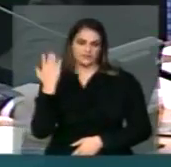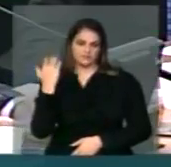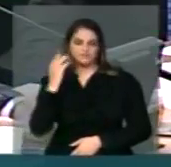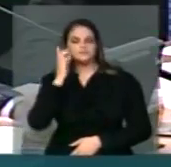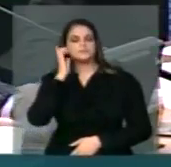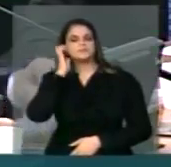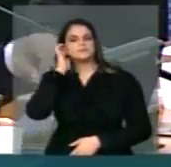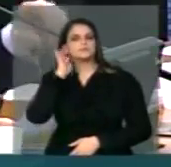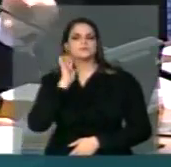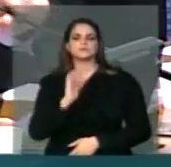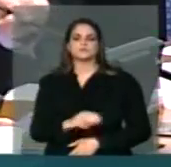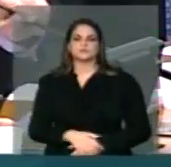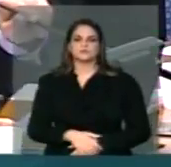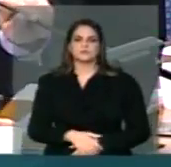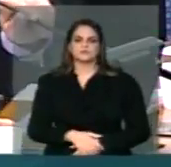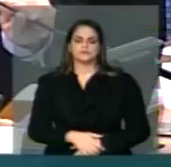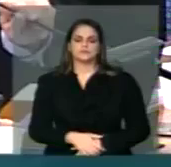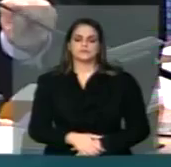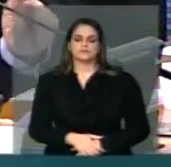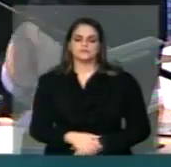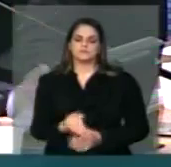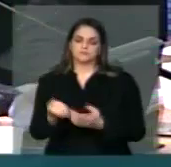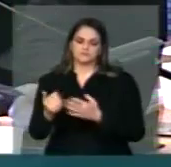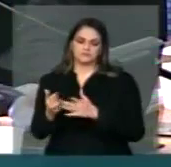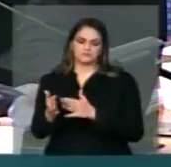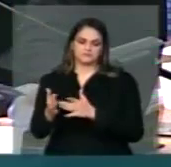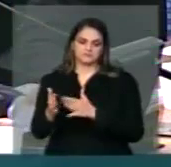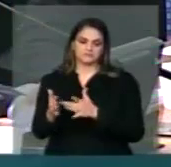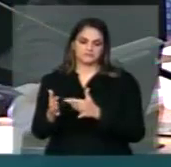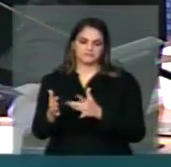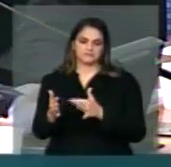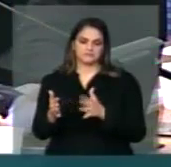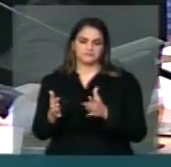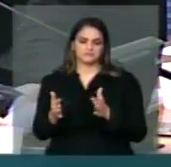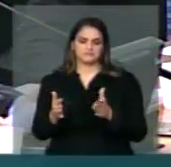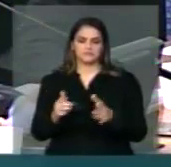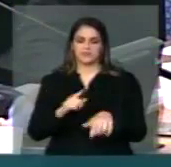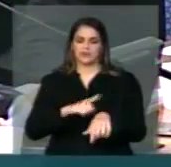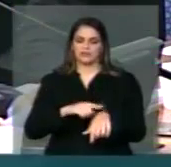Jato. Passado esse período, senhor presidente,